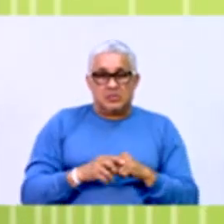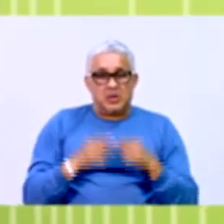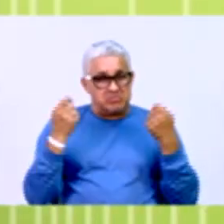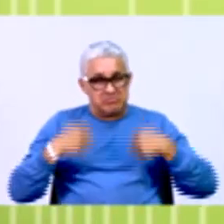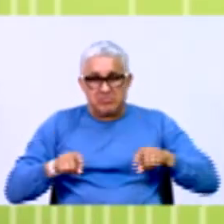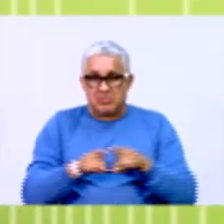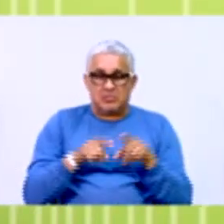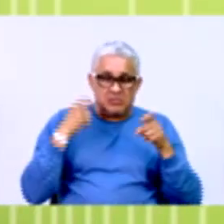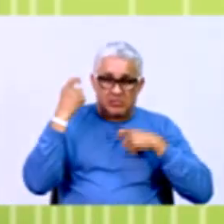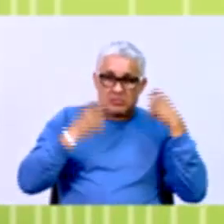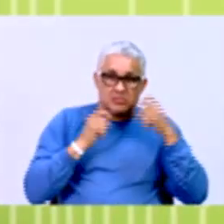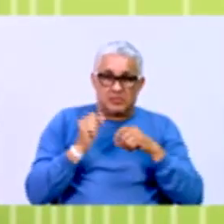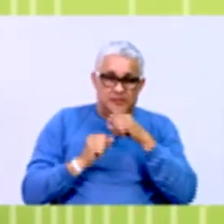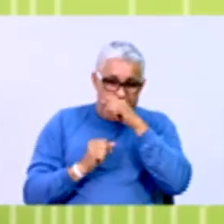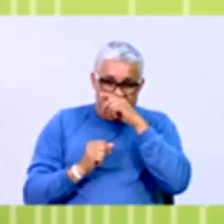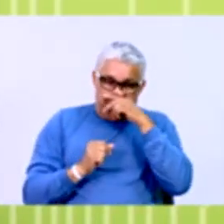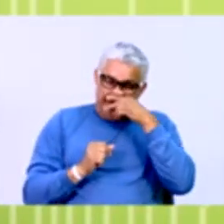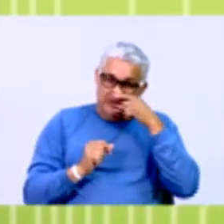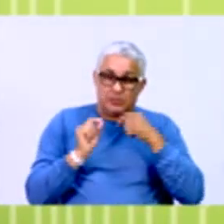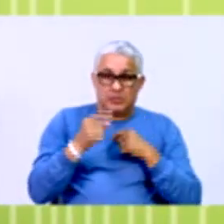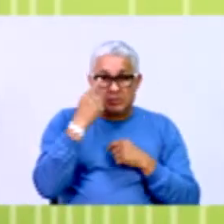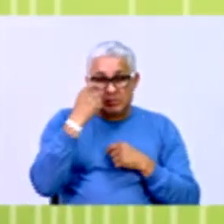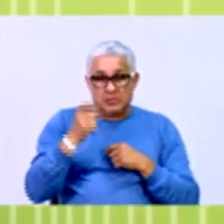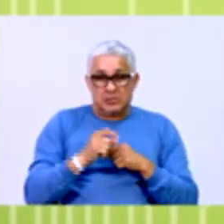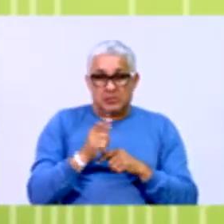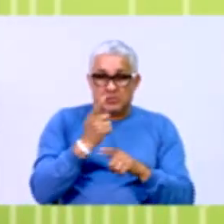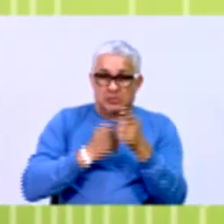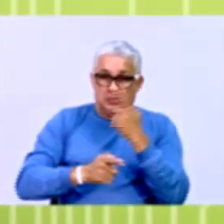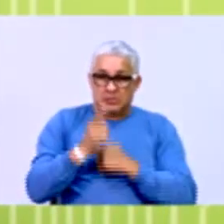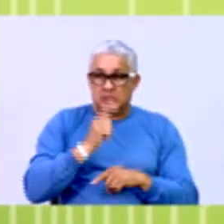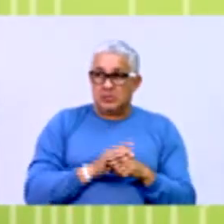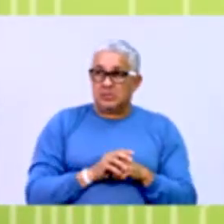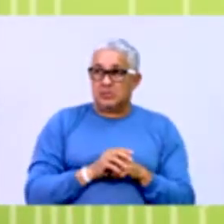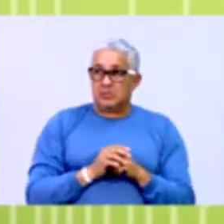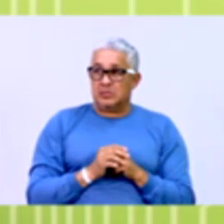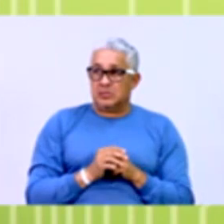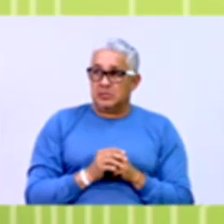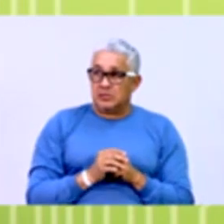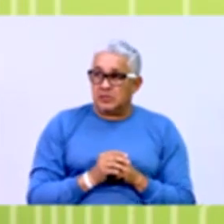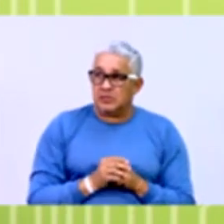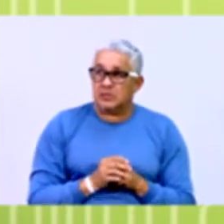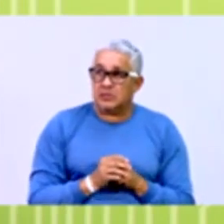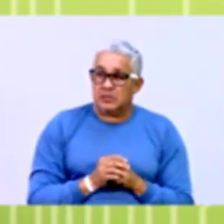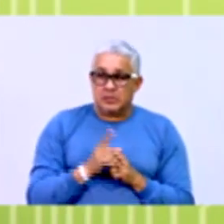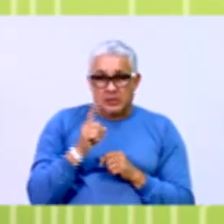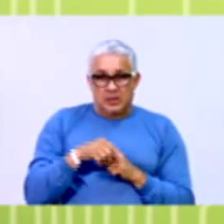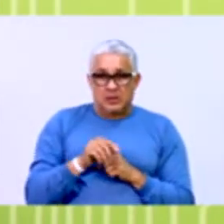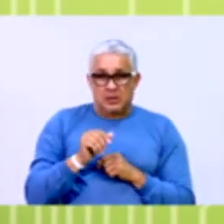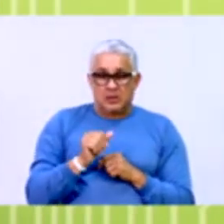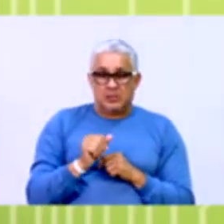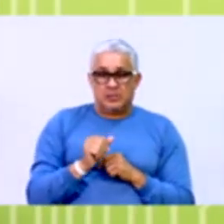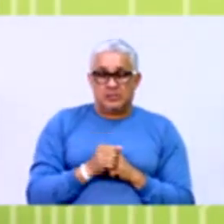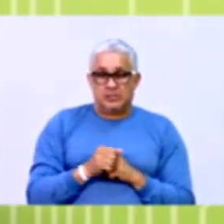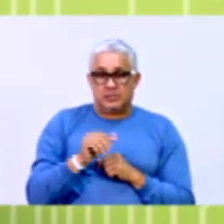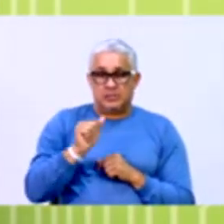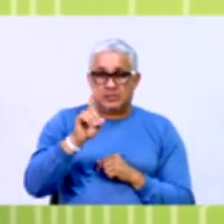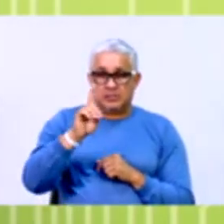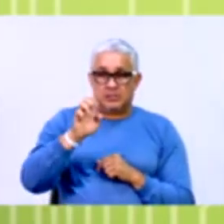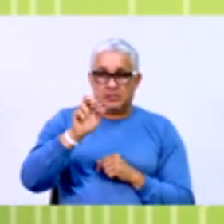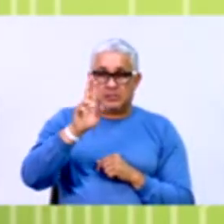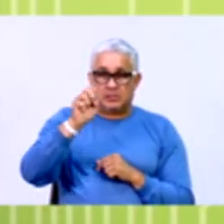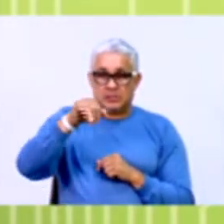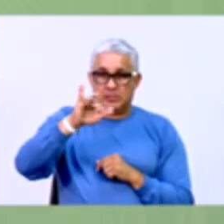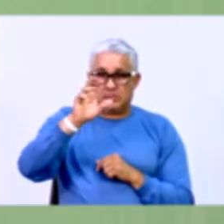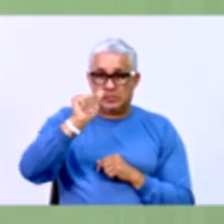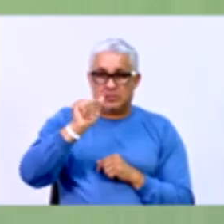se preocupar tanto, né? Que é o interesse da gestão. Então, isso aqui seria a aderência do escopo.